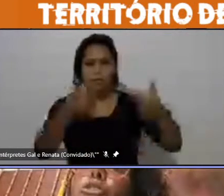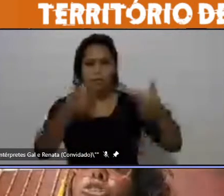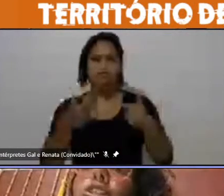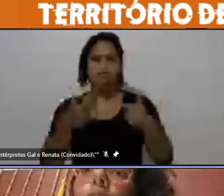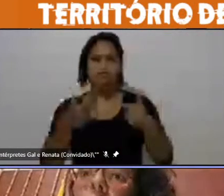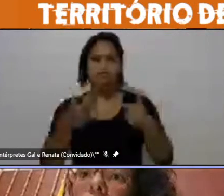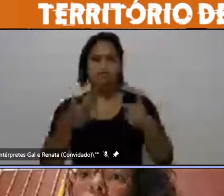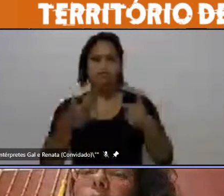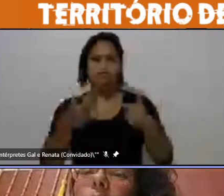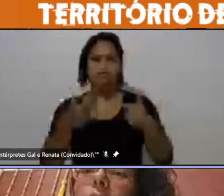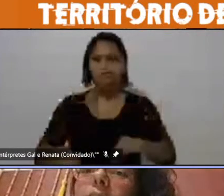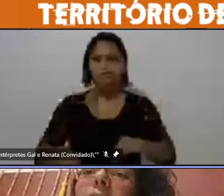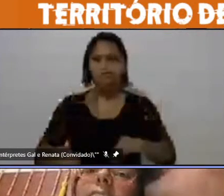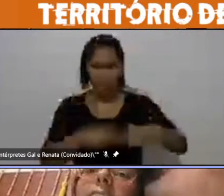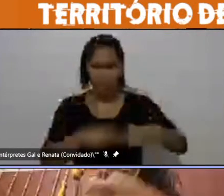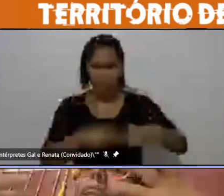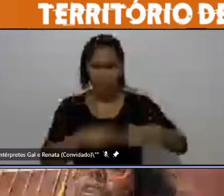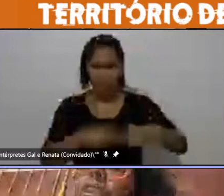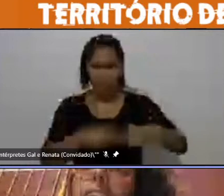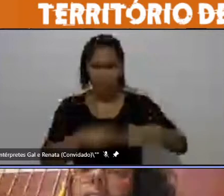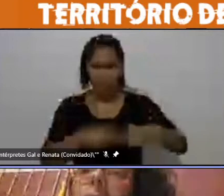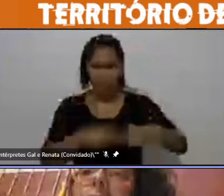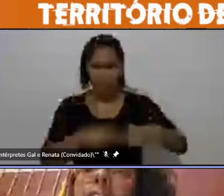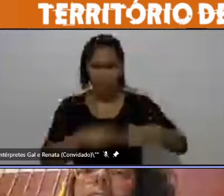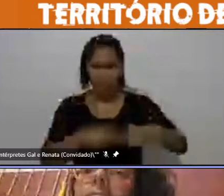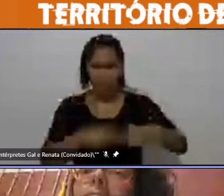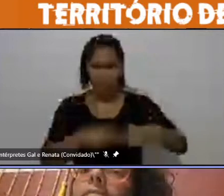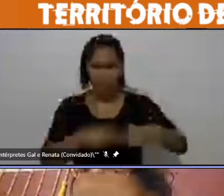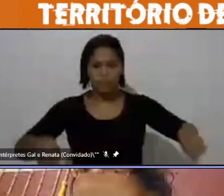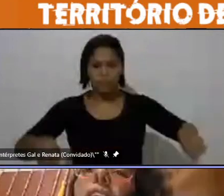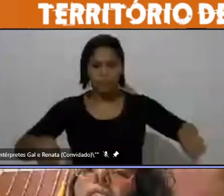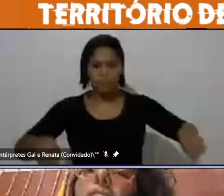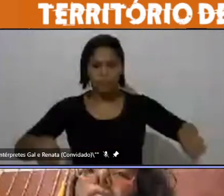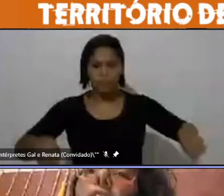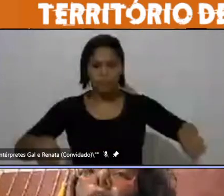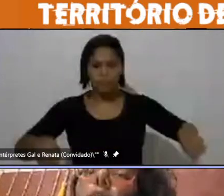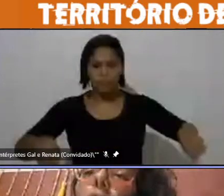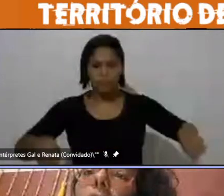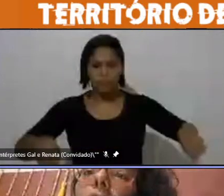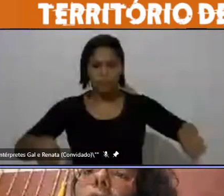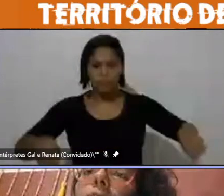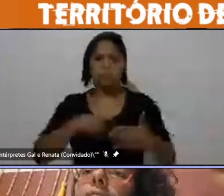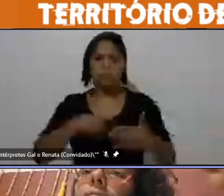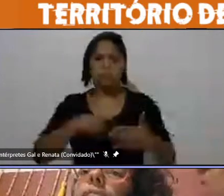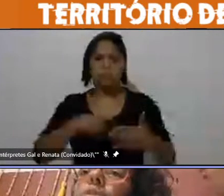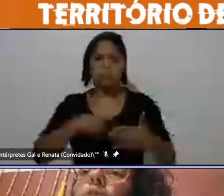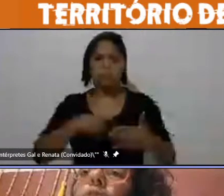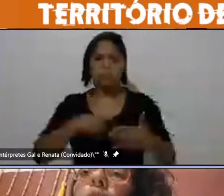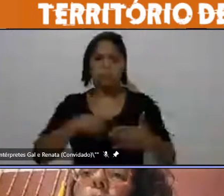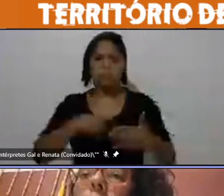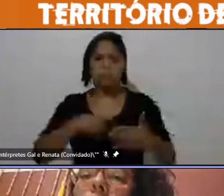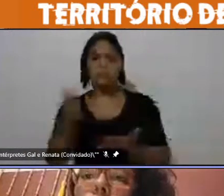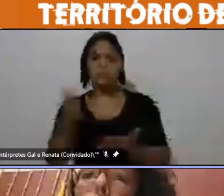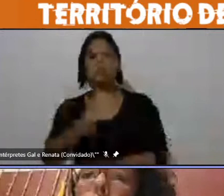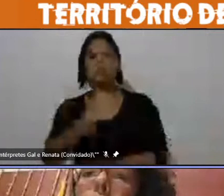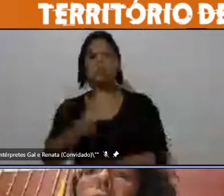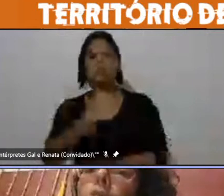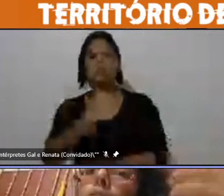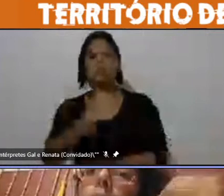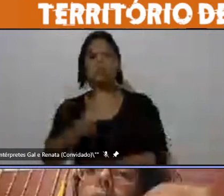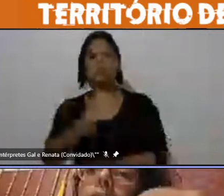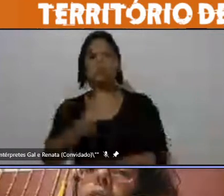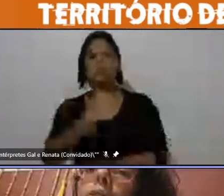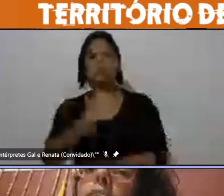de domínio ou concessão? Havia uma grande resistência, seja no INCRA, seja no